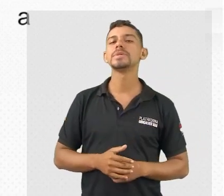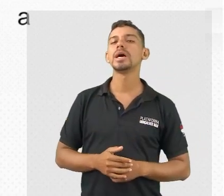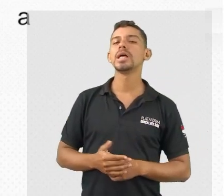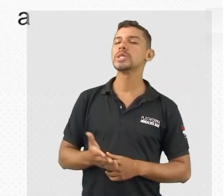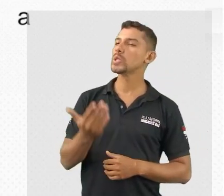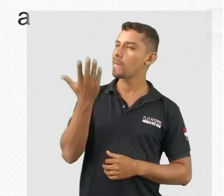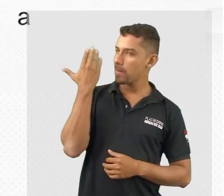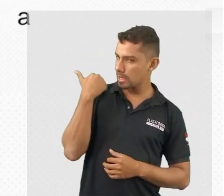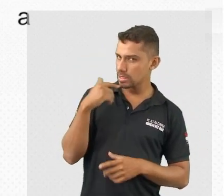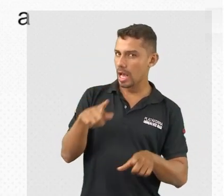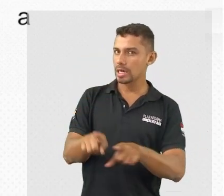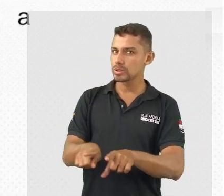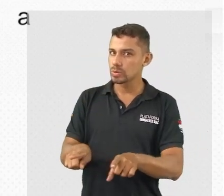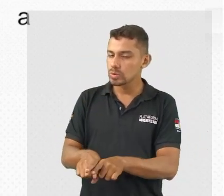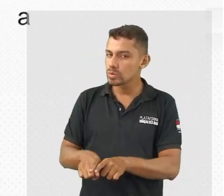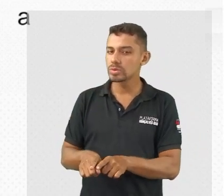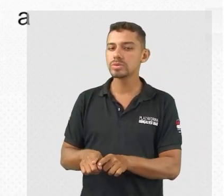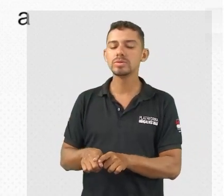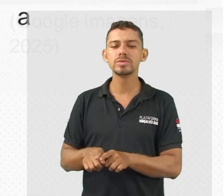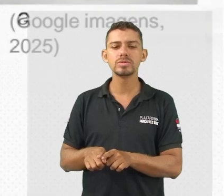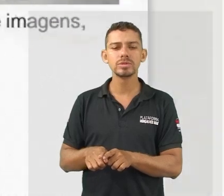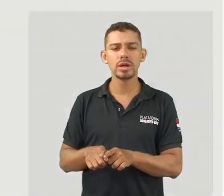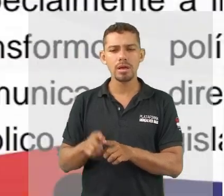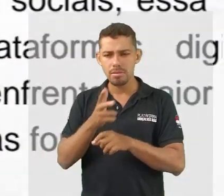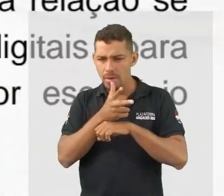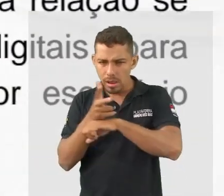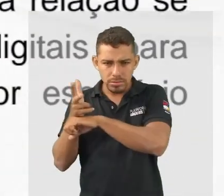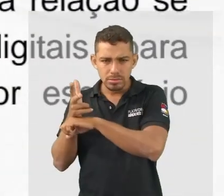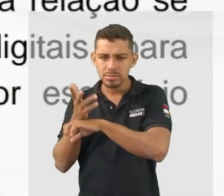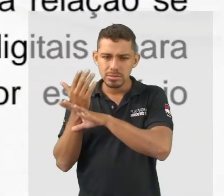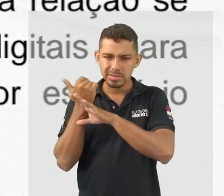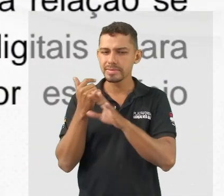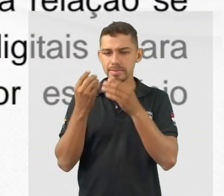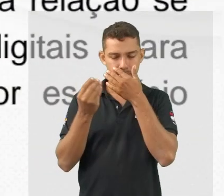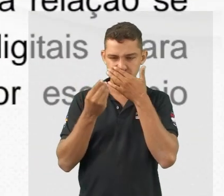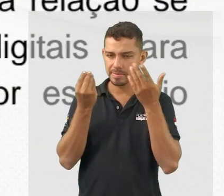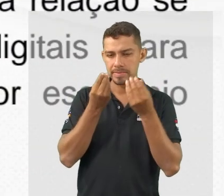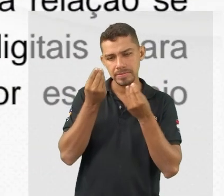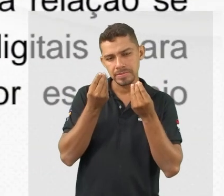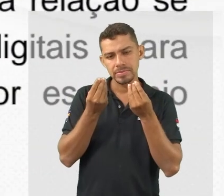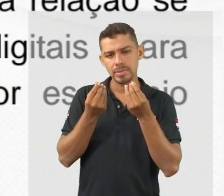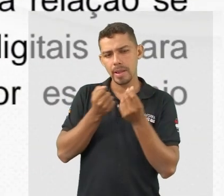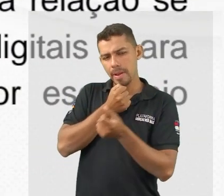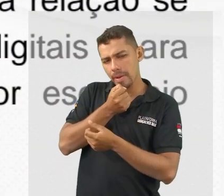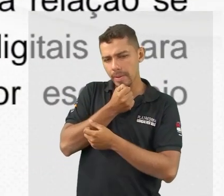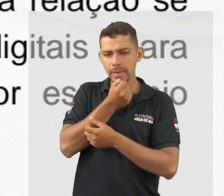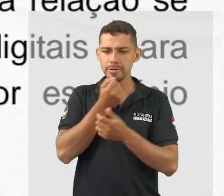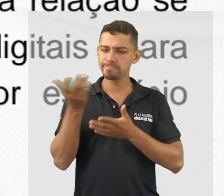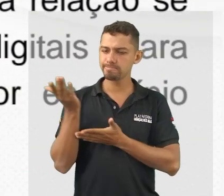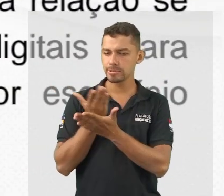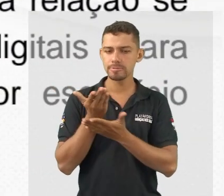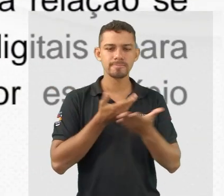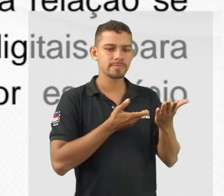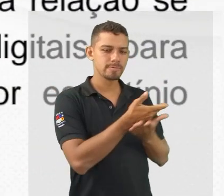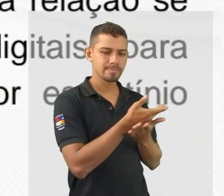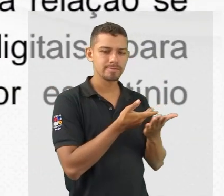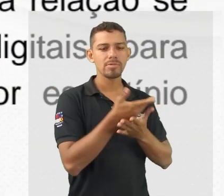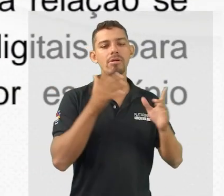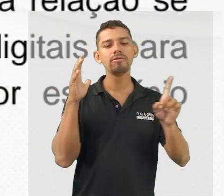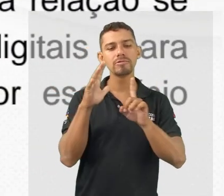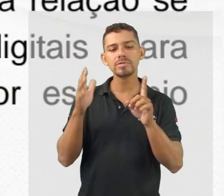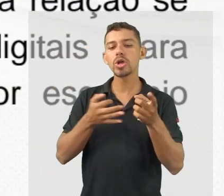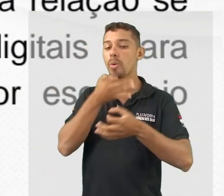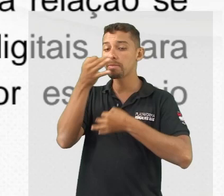a imprensa tradicional funcionava, né, como? Funcionava como mediadora das informações, influenciando a